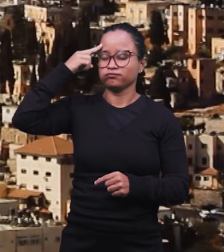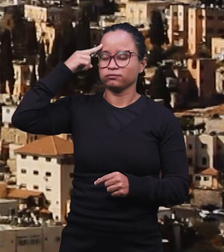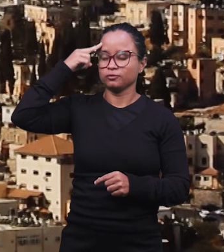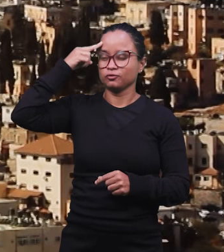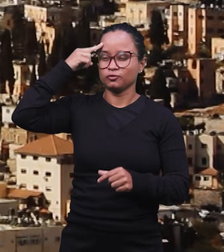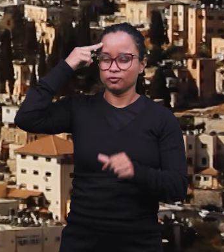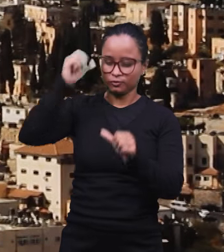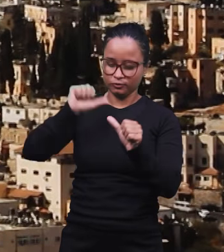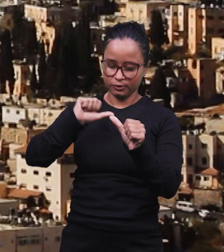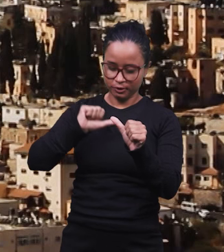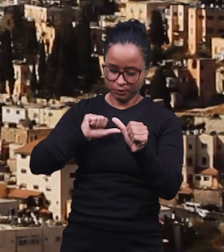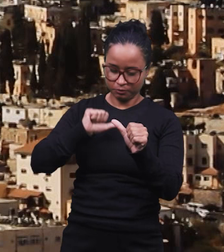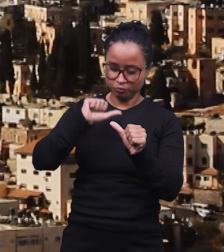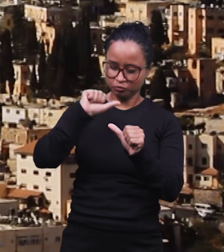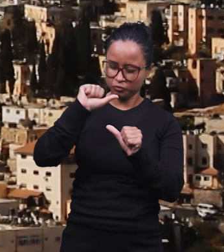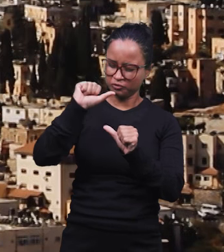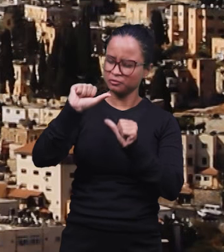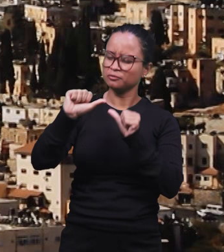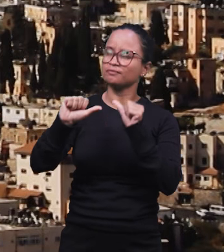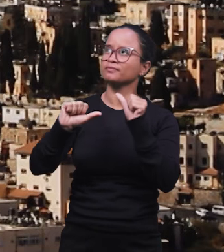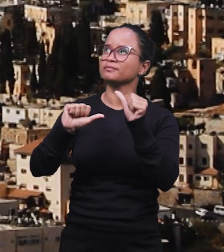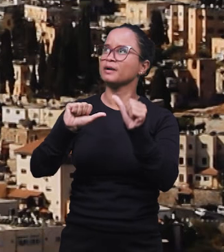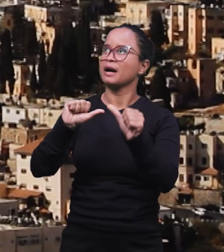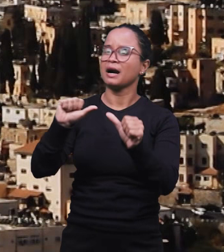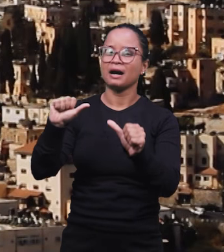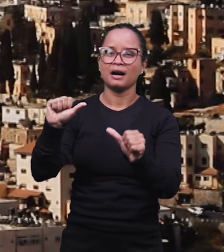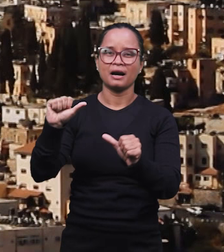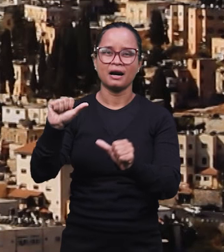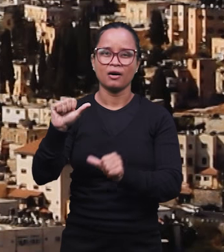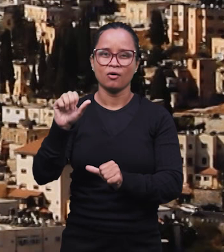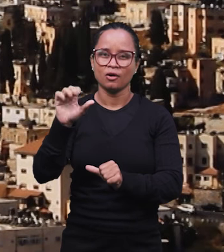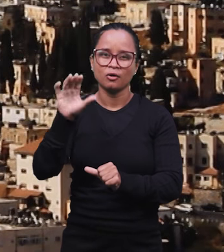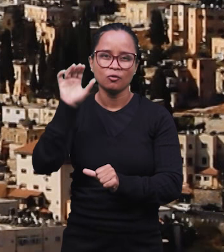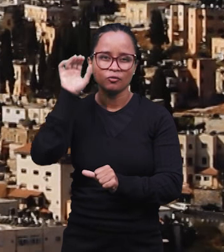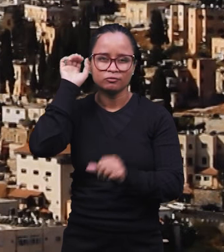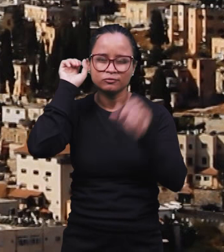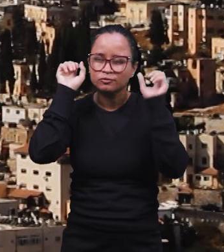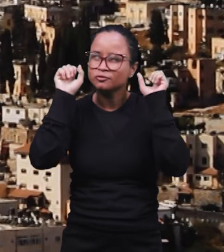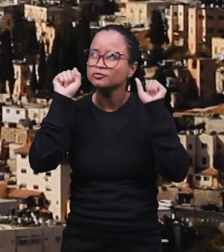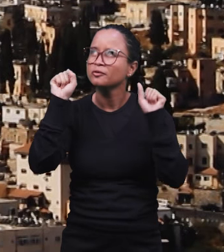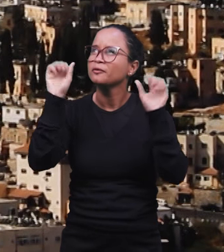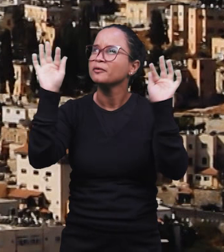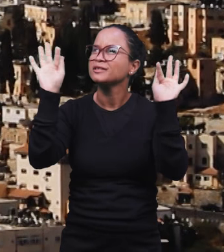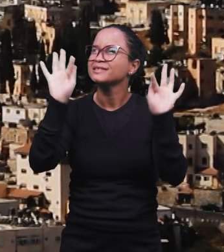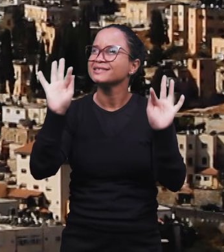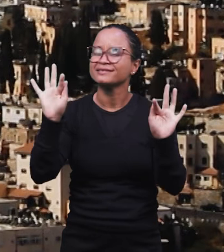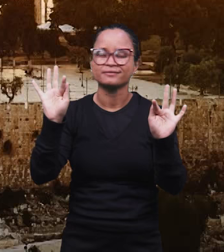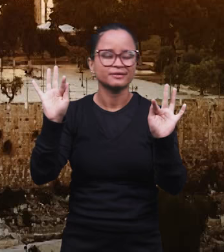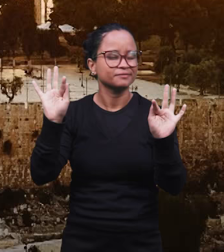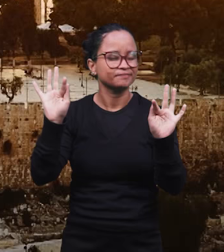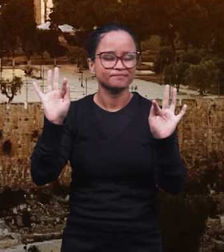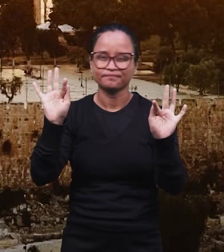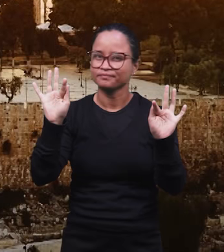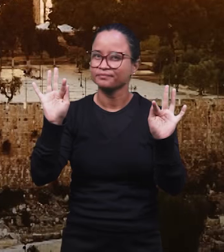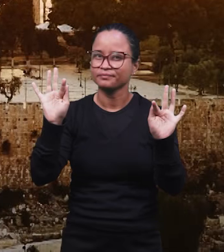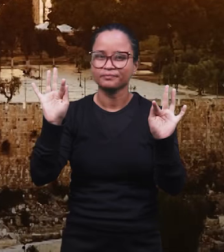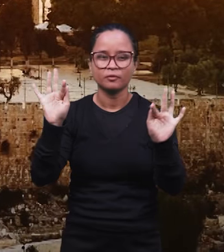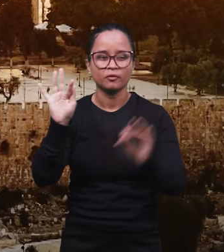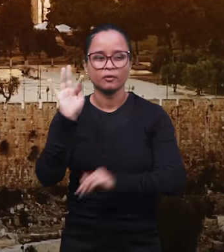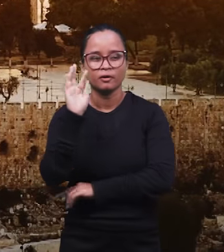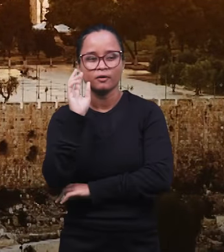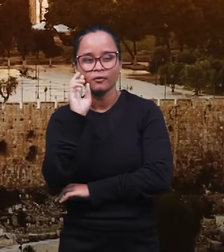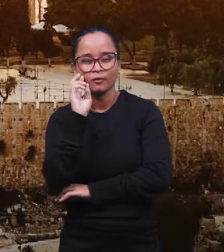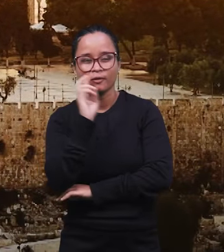Então o sonho se alterou, não mais o som feliz.